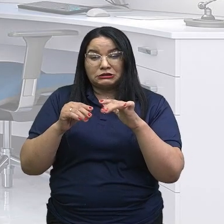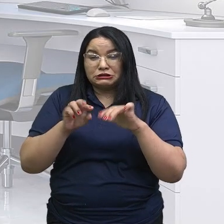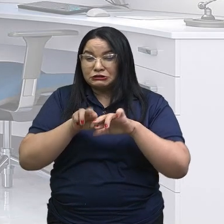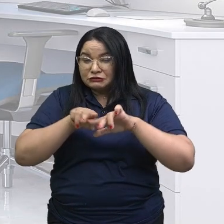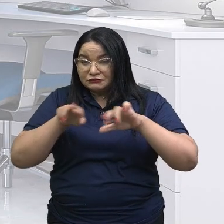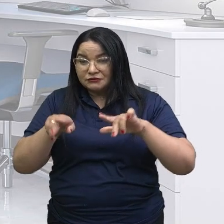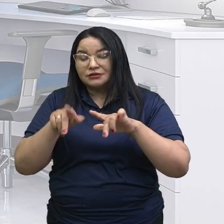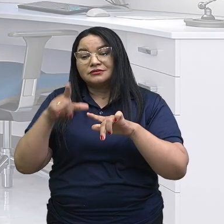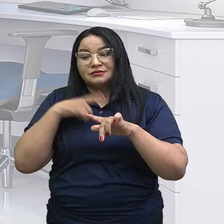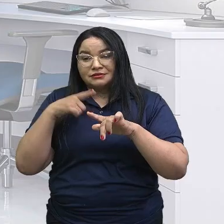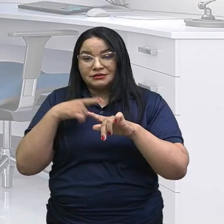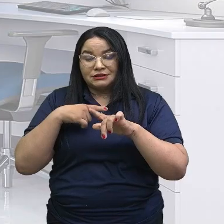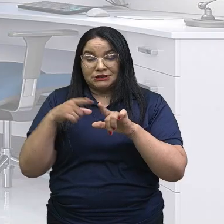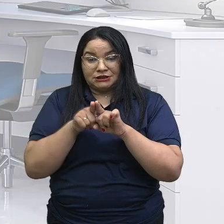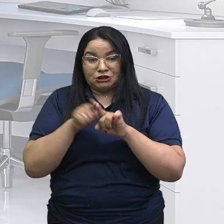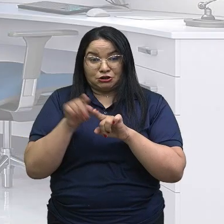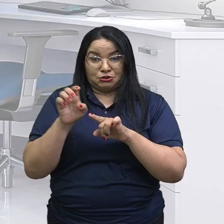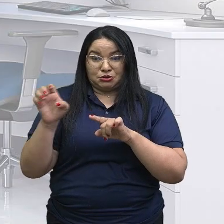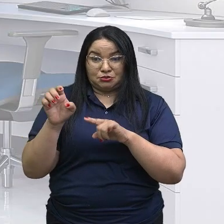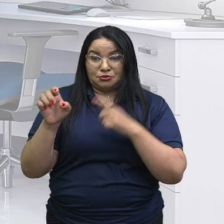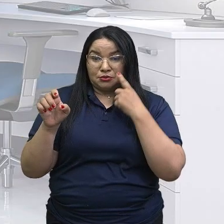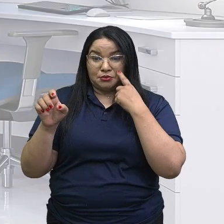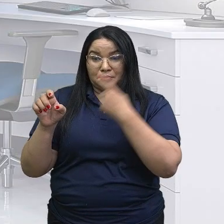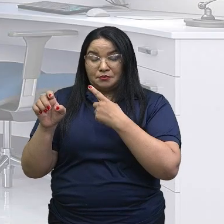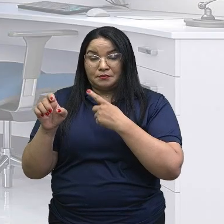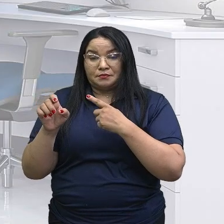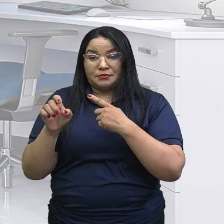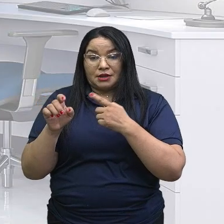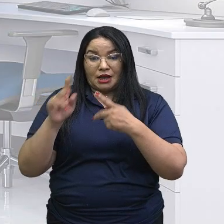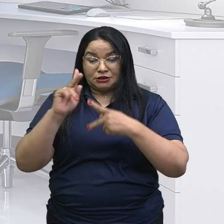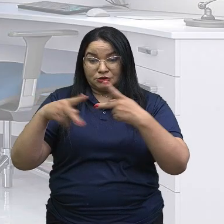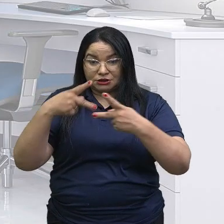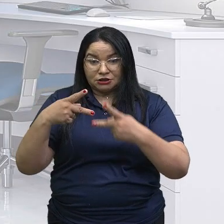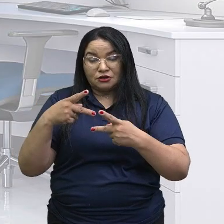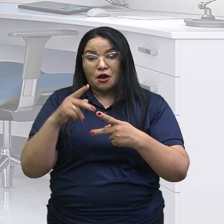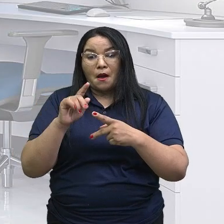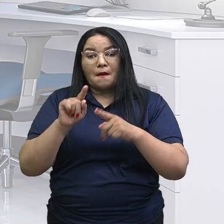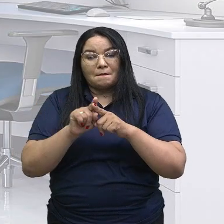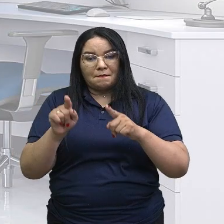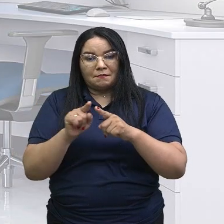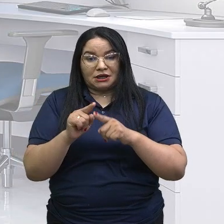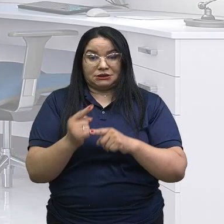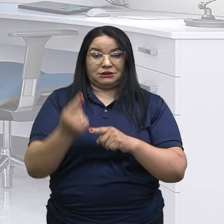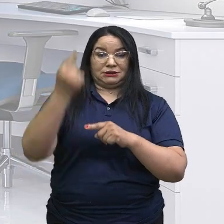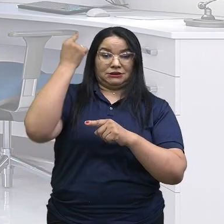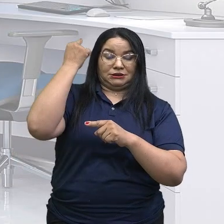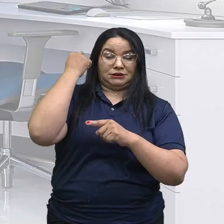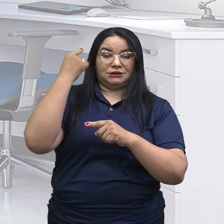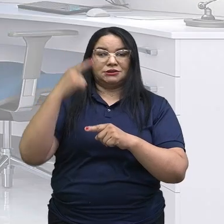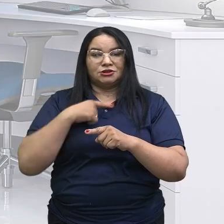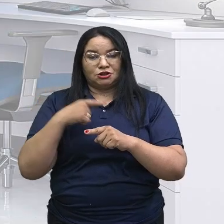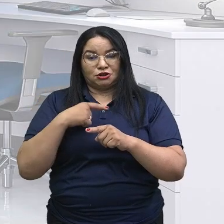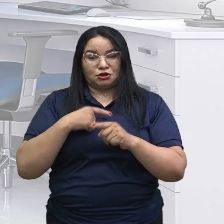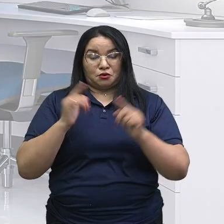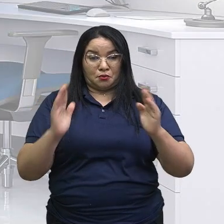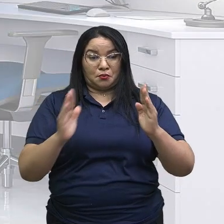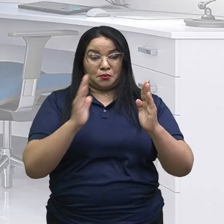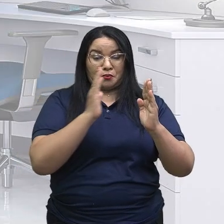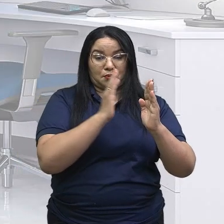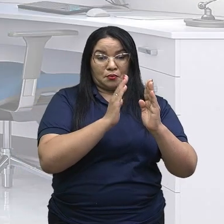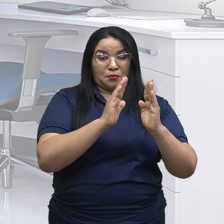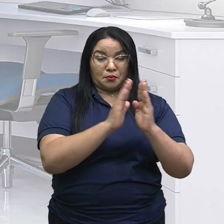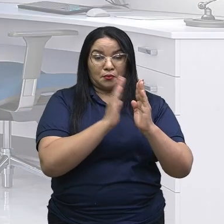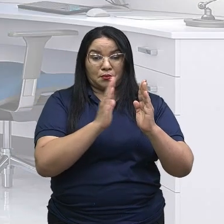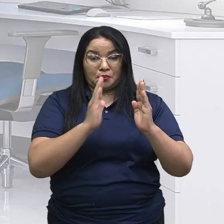lado esquerdo a gente tem uma parte mais administrativa, mas lá atrás você consegue ver que tem armários. E nesses armários